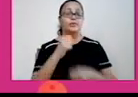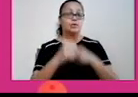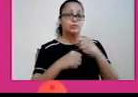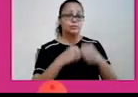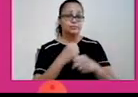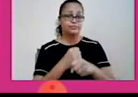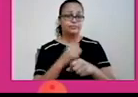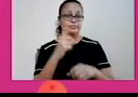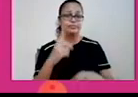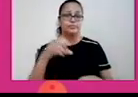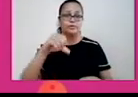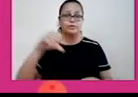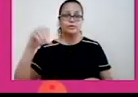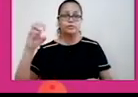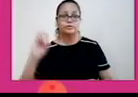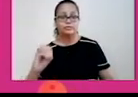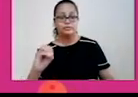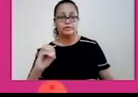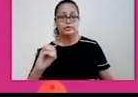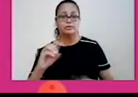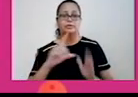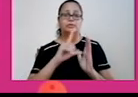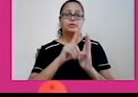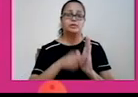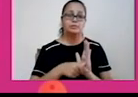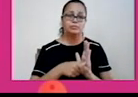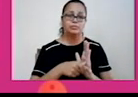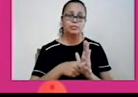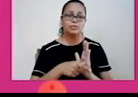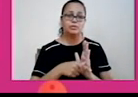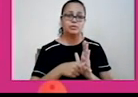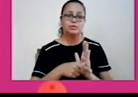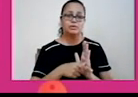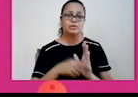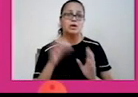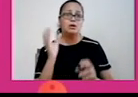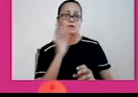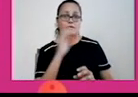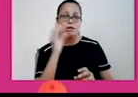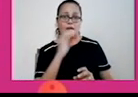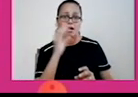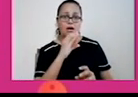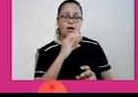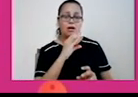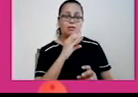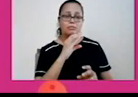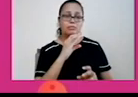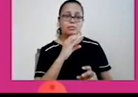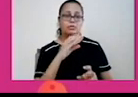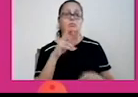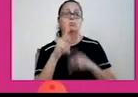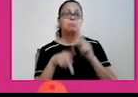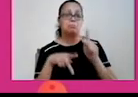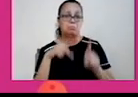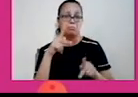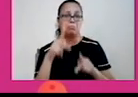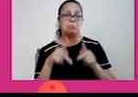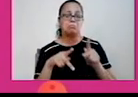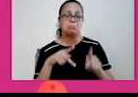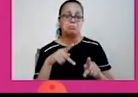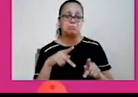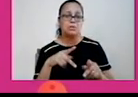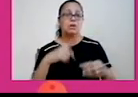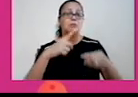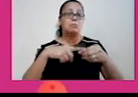de 1990, a China passou a conviver com uma acelerada urbanização, ou seja, mais pessoas morando nos